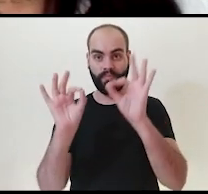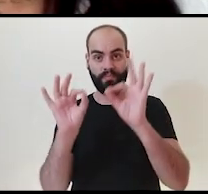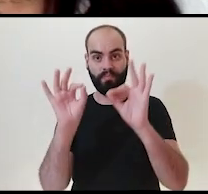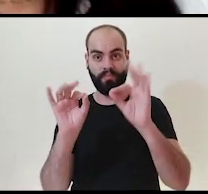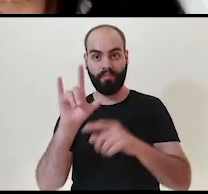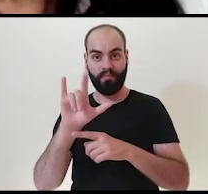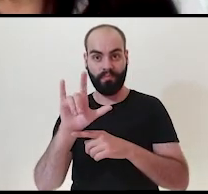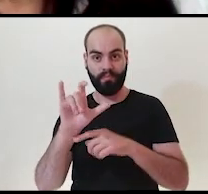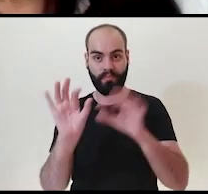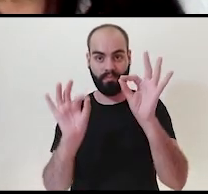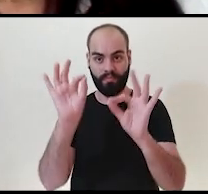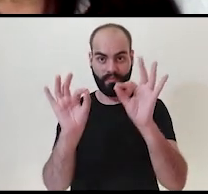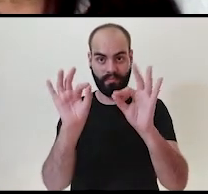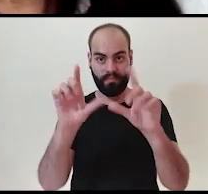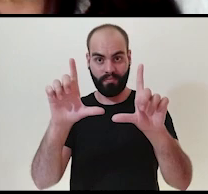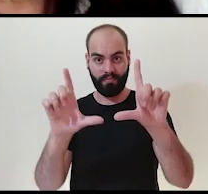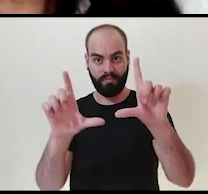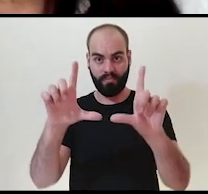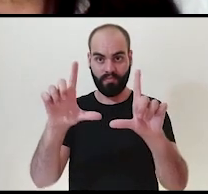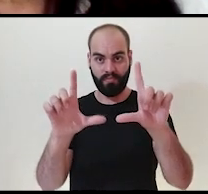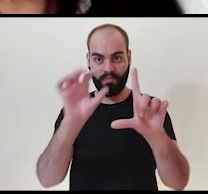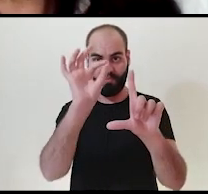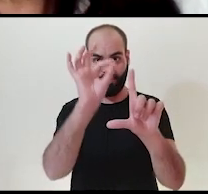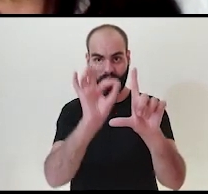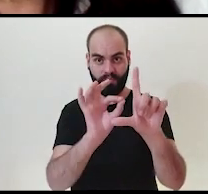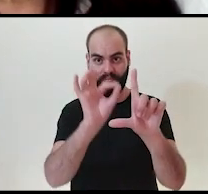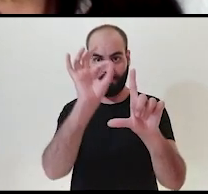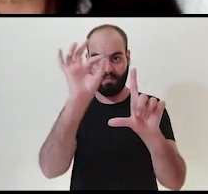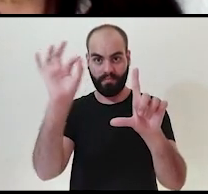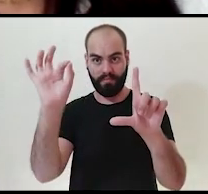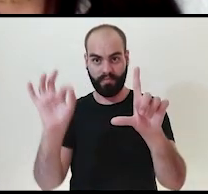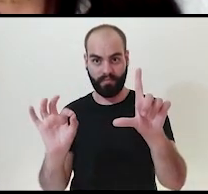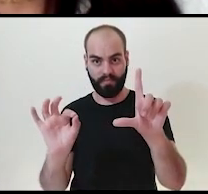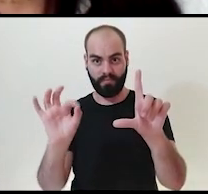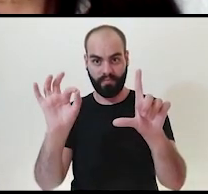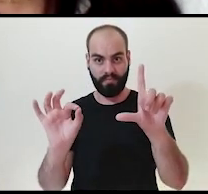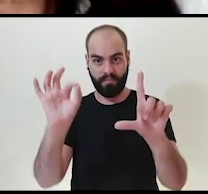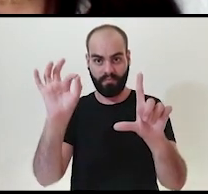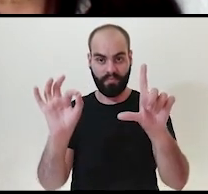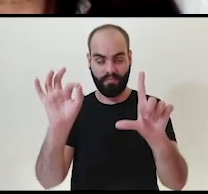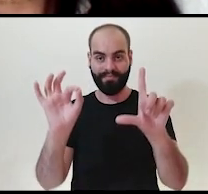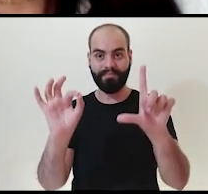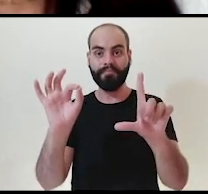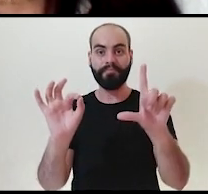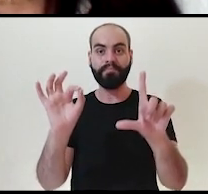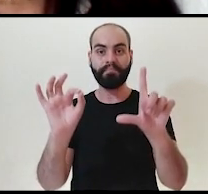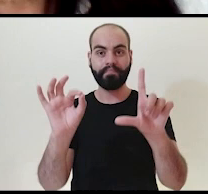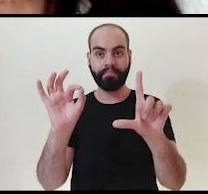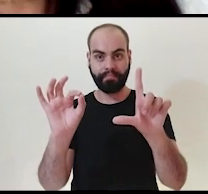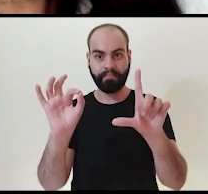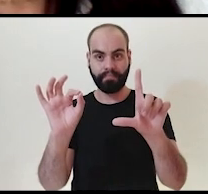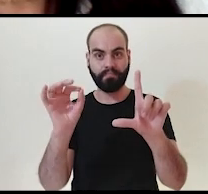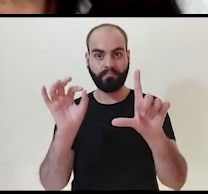ajuste, na maioria das vezes, você consegue fazer aquele alinhamento ali, tanto na horizontal quanto na vertical, para